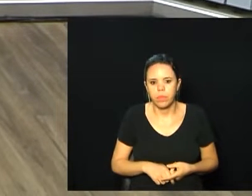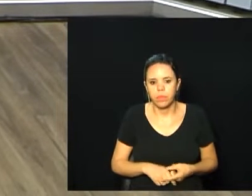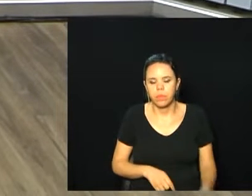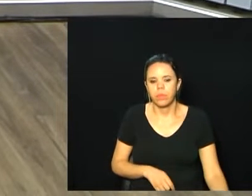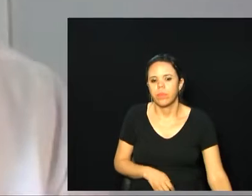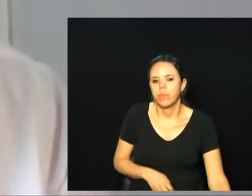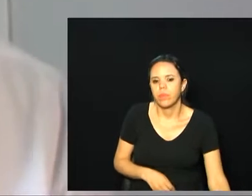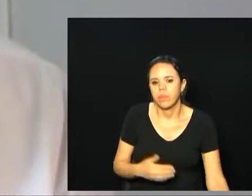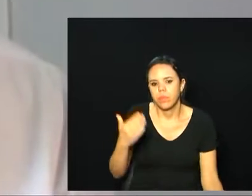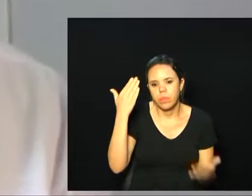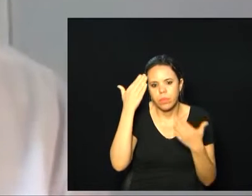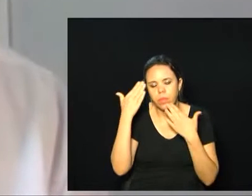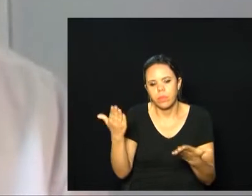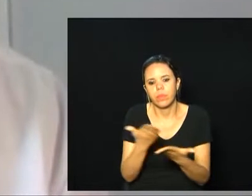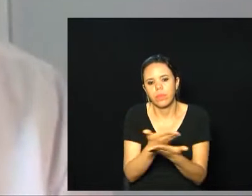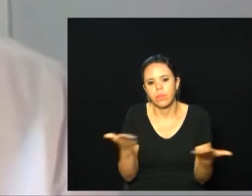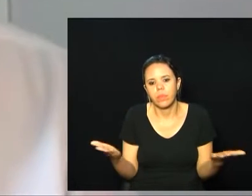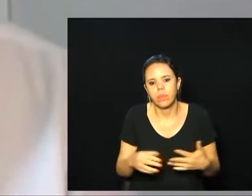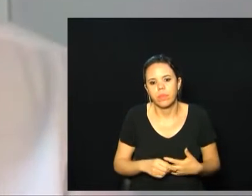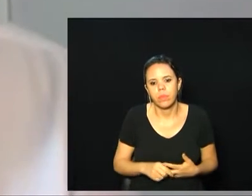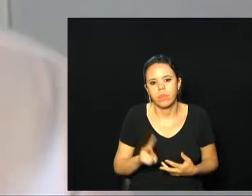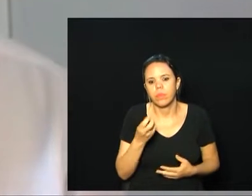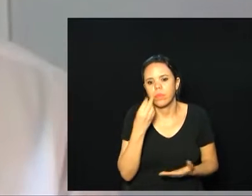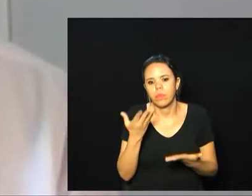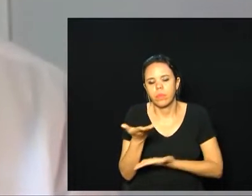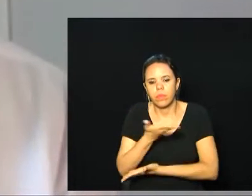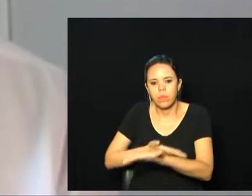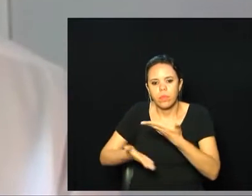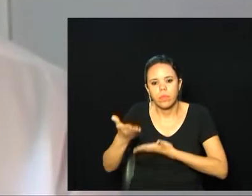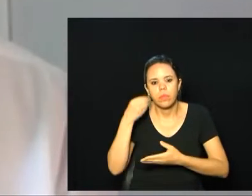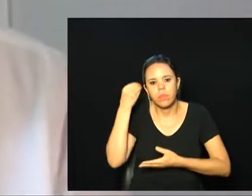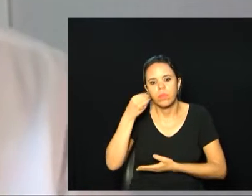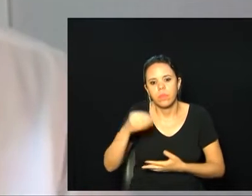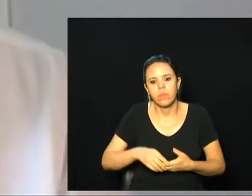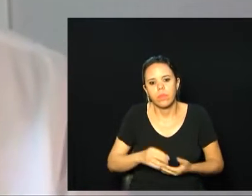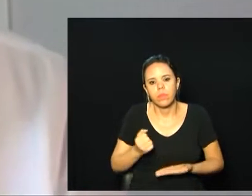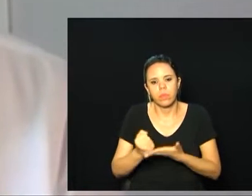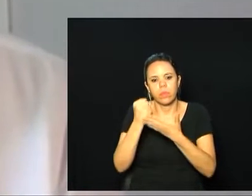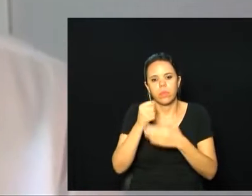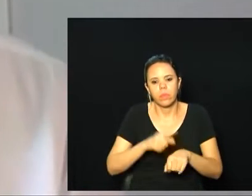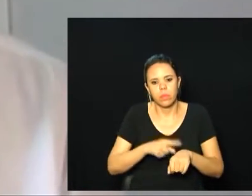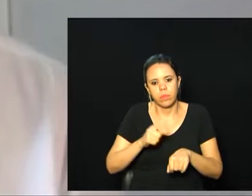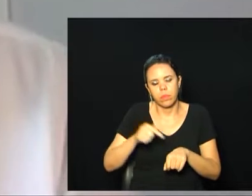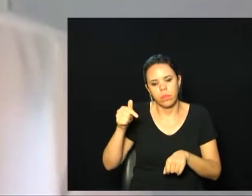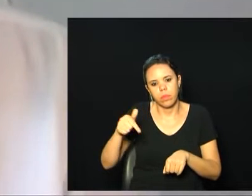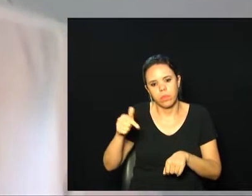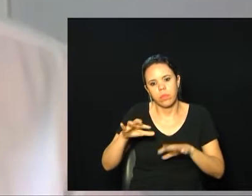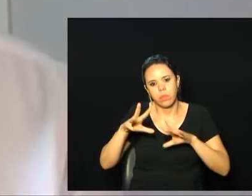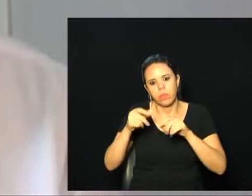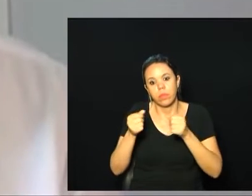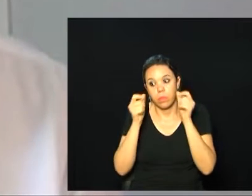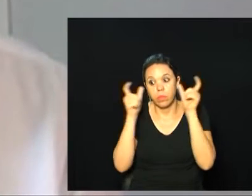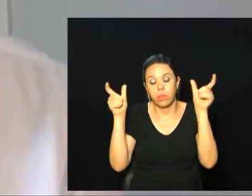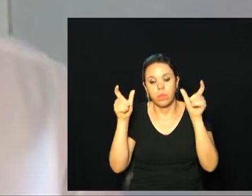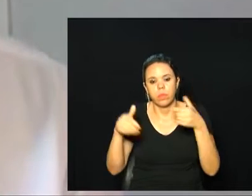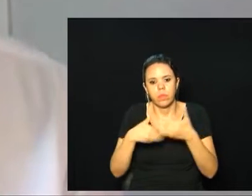Eu é que agradeço, muito obrigado. É sempre bom poder compartilhar um pouco de experiência e ajudar nesse momento em que está todo mundo assustado e